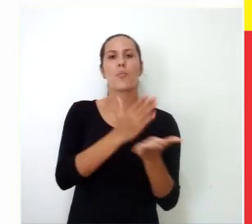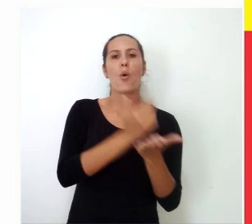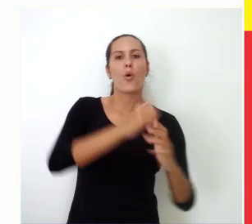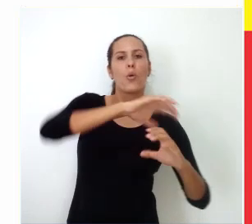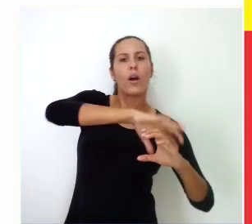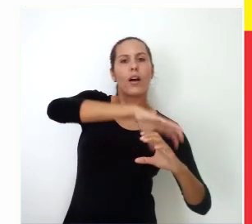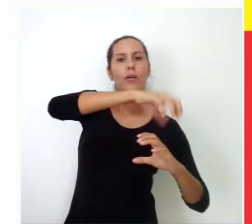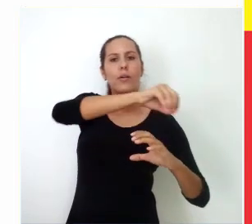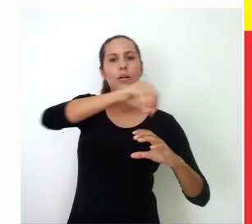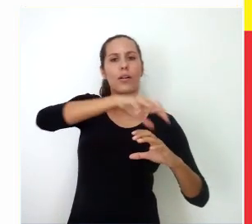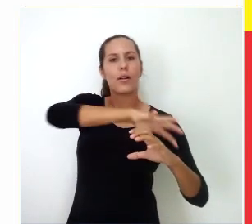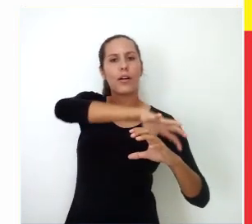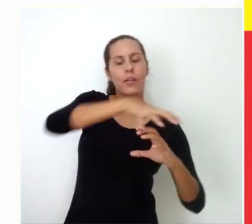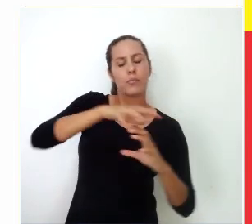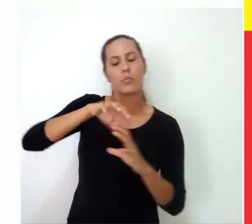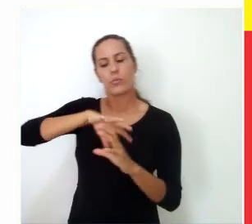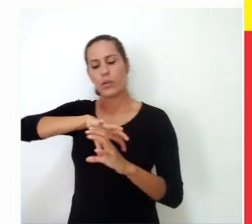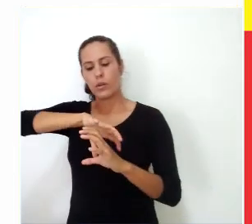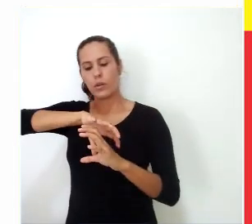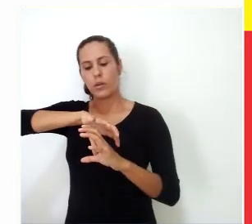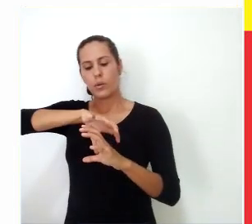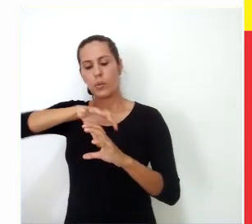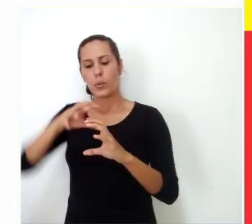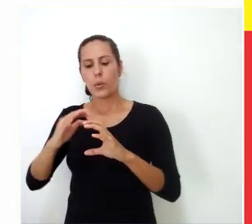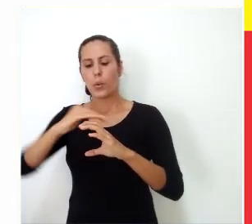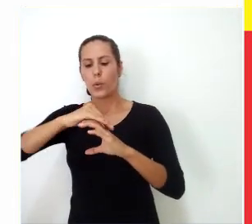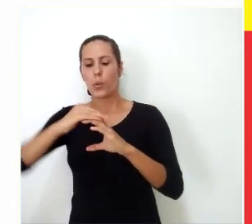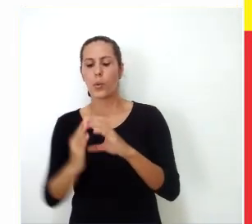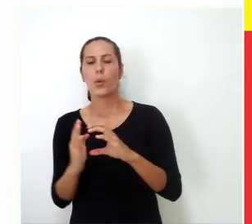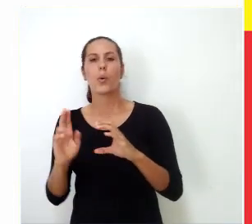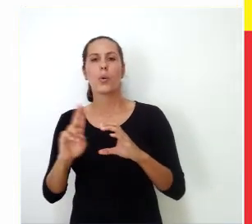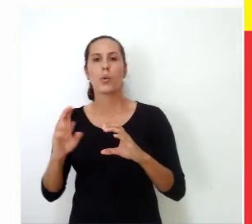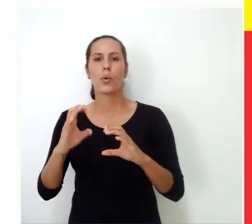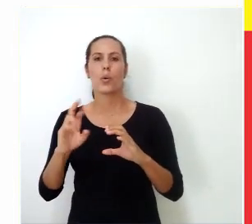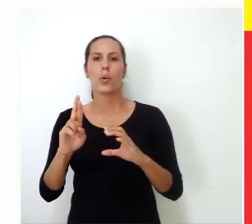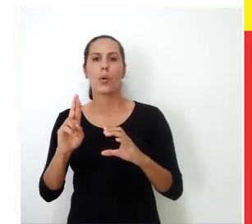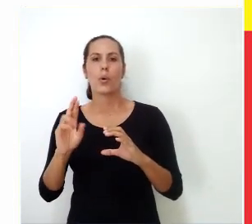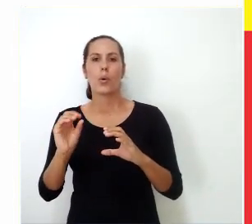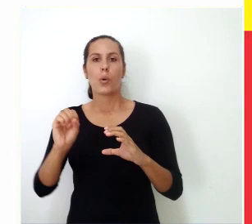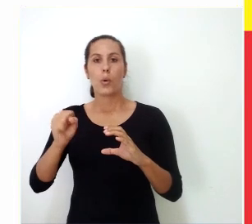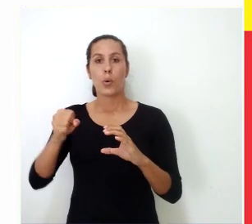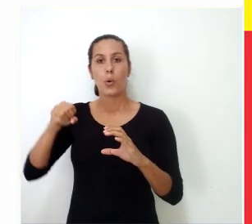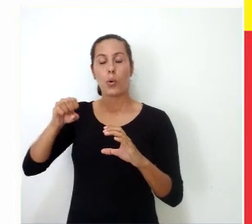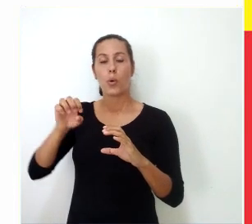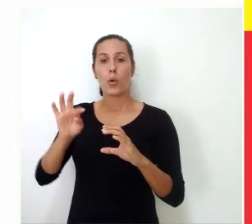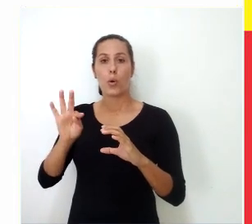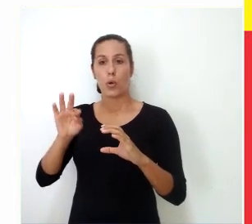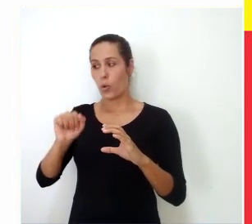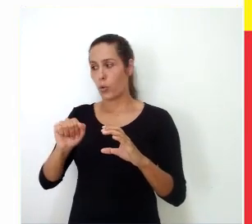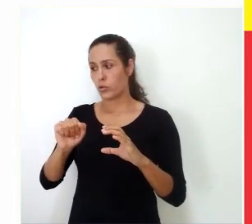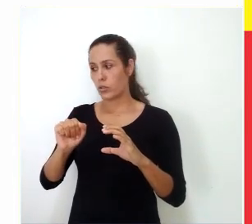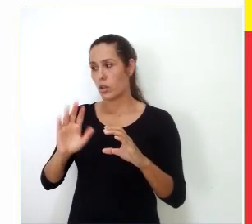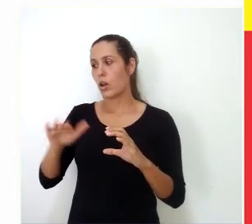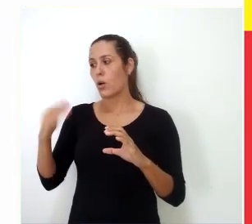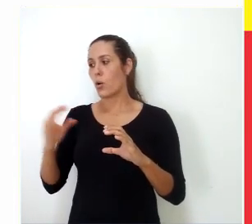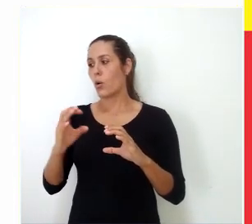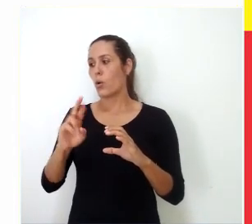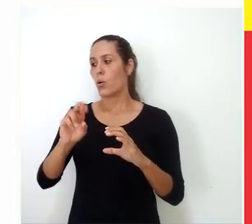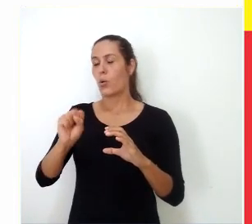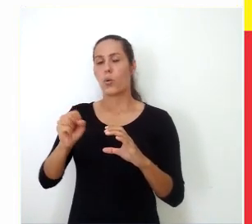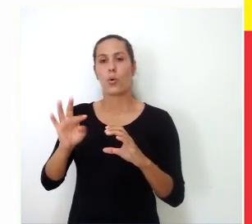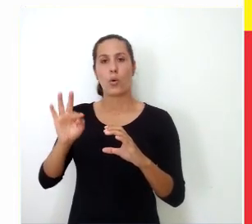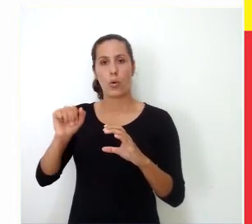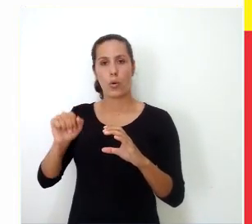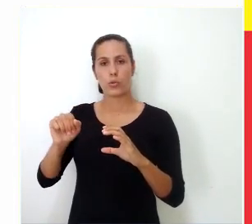a cobertura da Terra, a gente chama de crosta ou crosta terrestre.